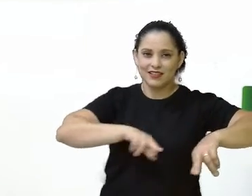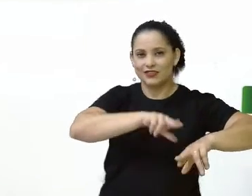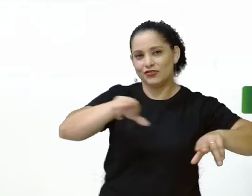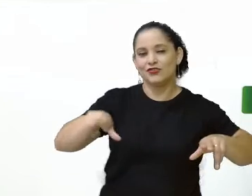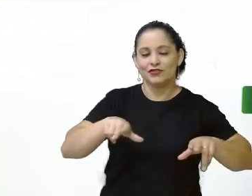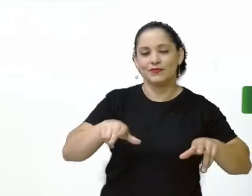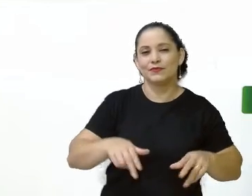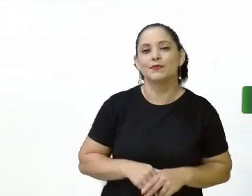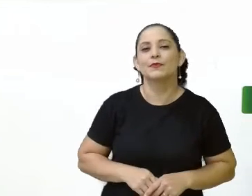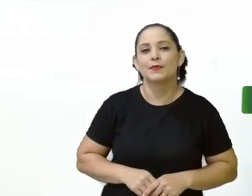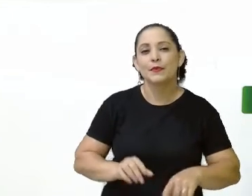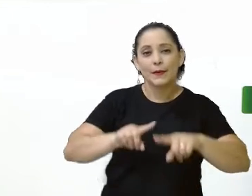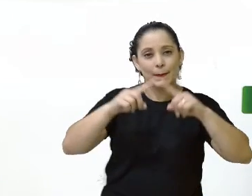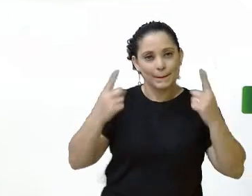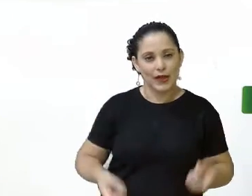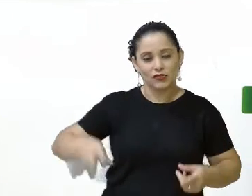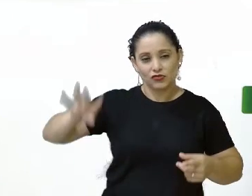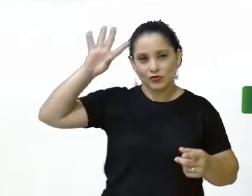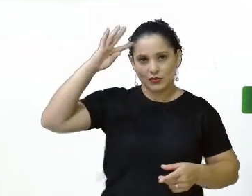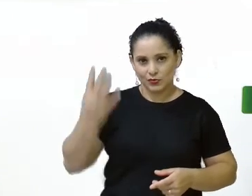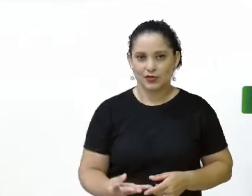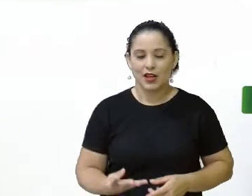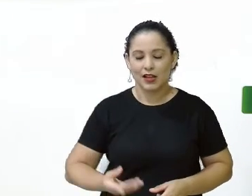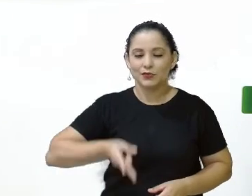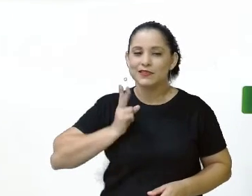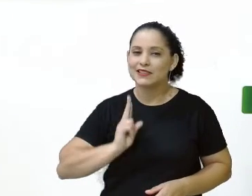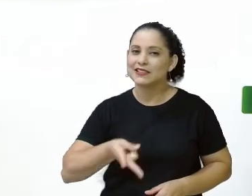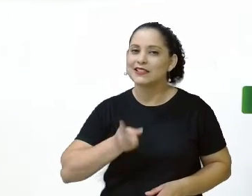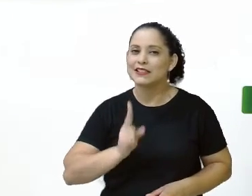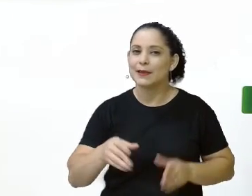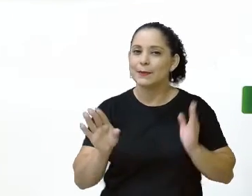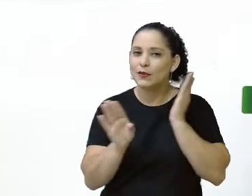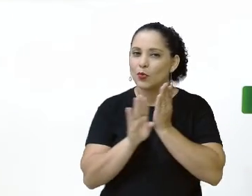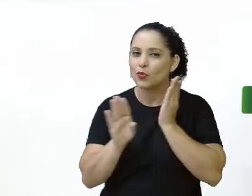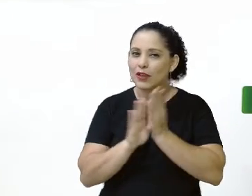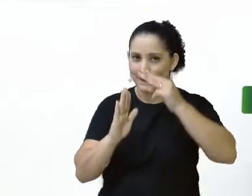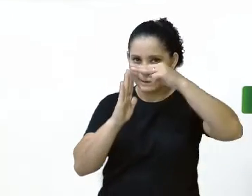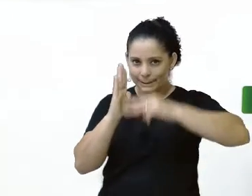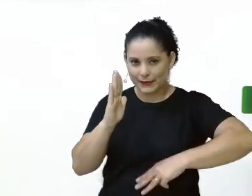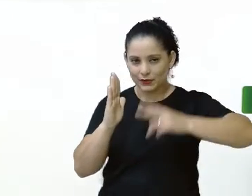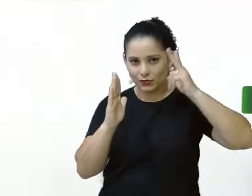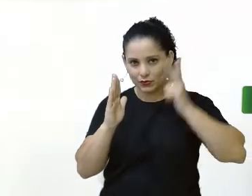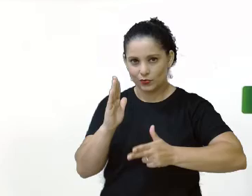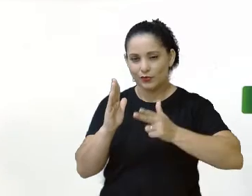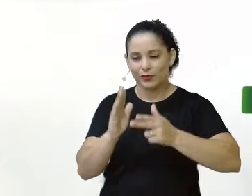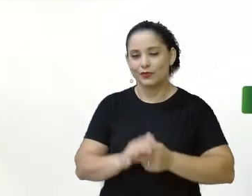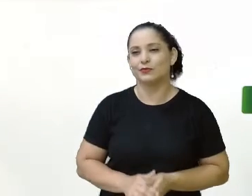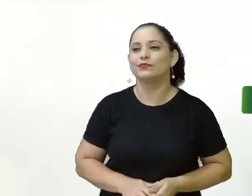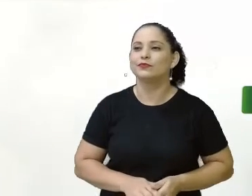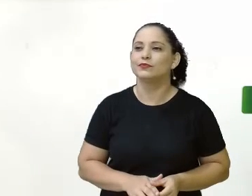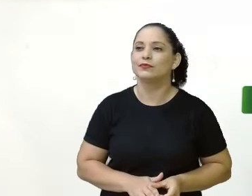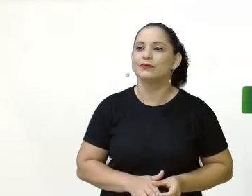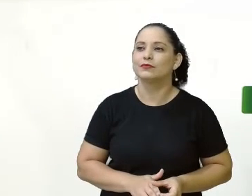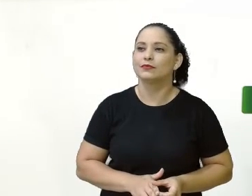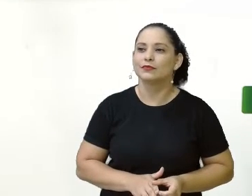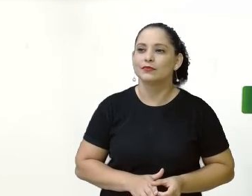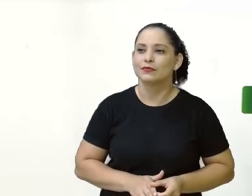lógica, o resultado vai ser encontrado da mesma forma. Eu